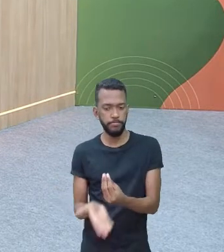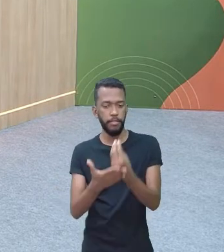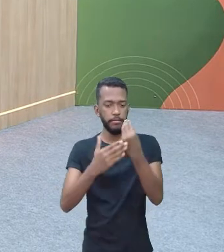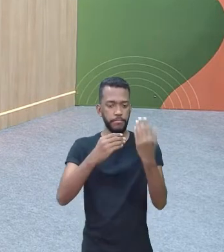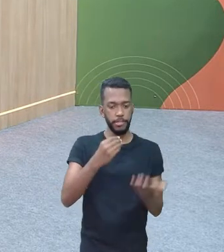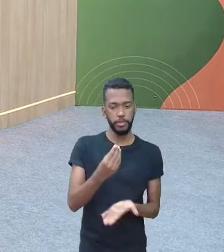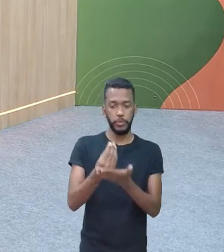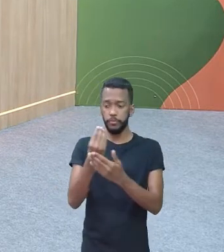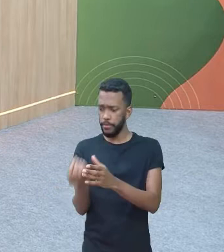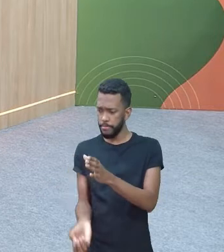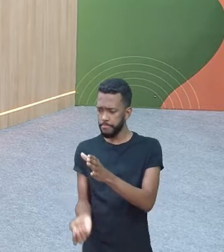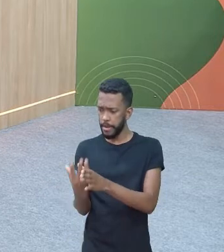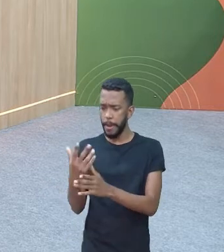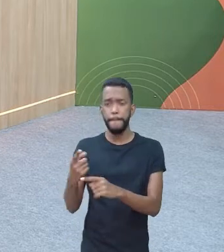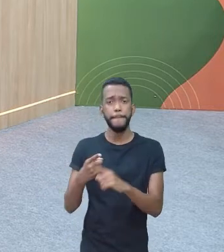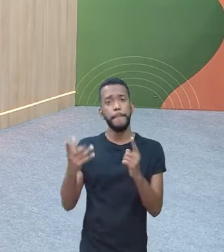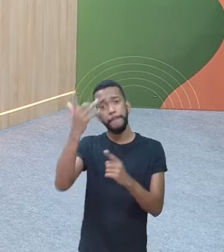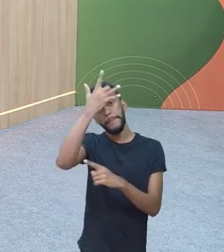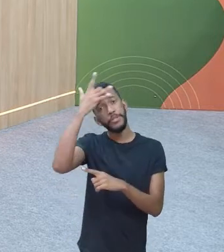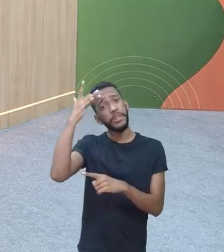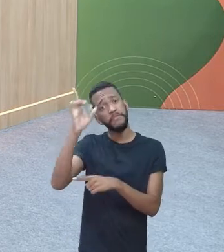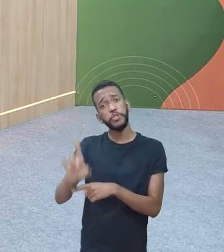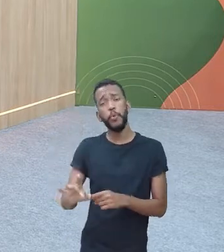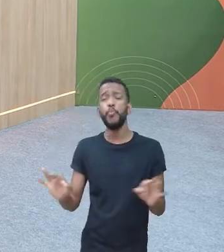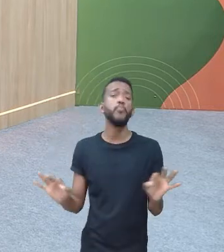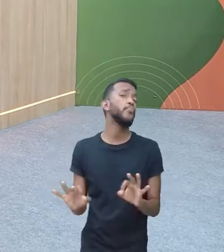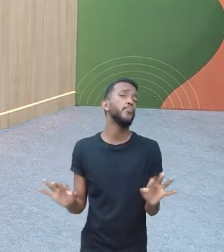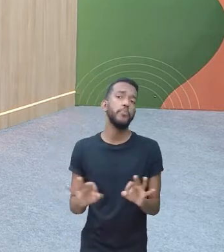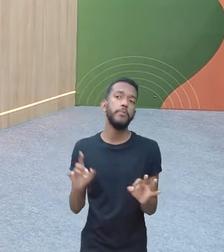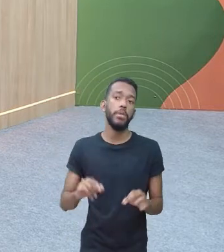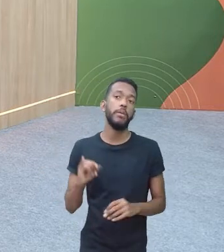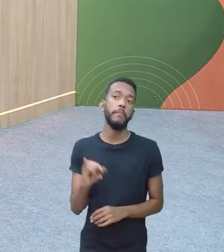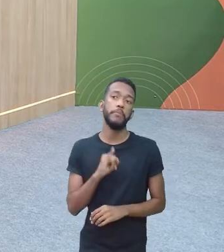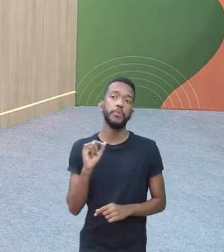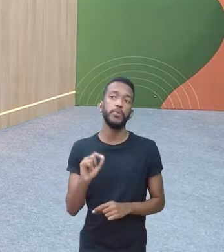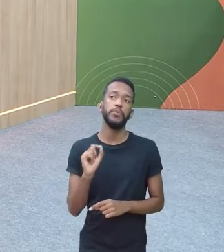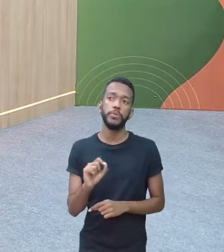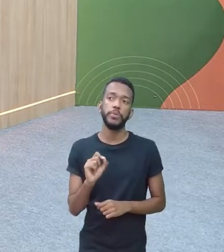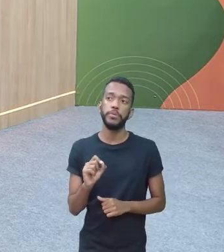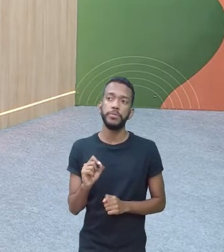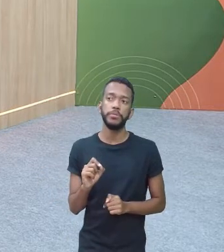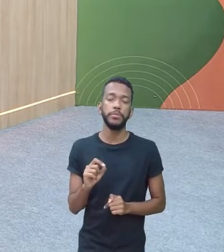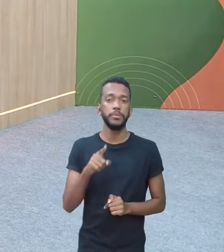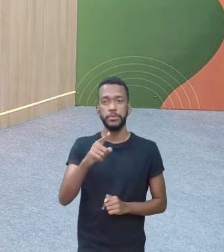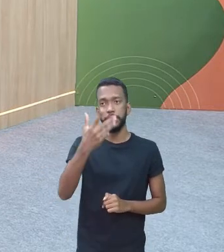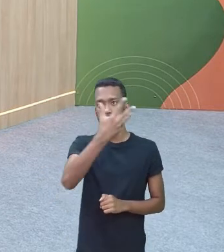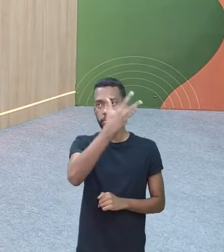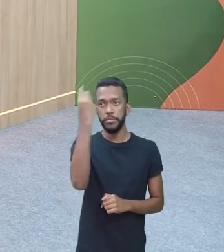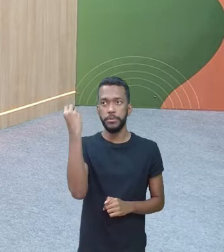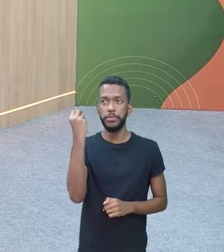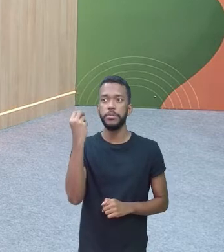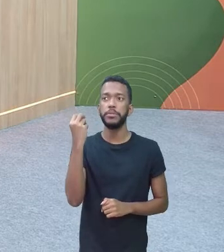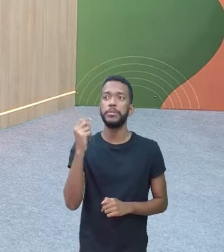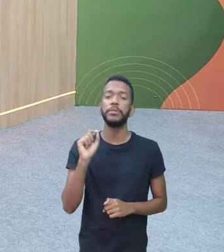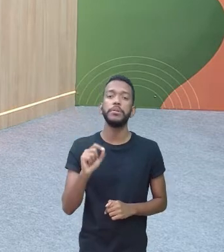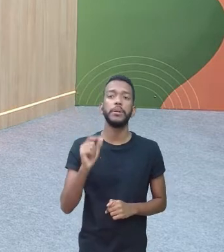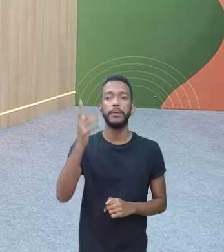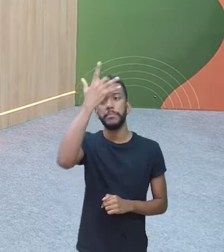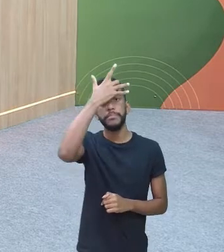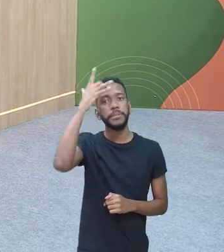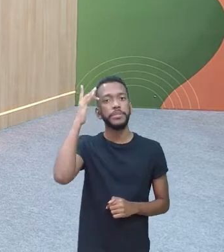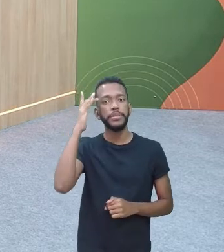era praticado por pessoas com deficiência. Importante. Não esqueçam essa história de que são